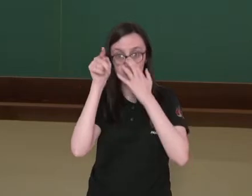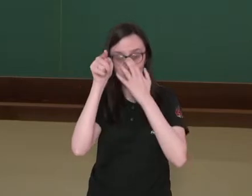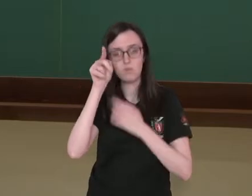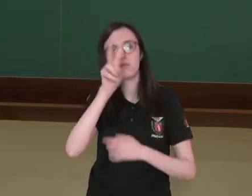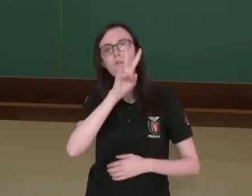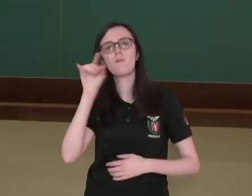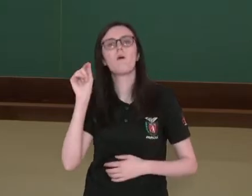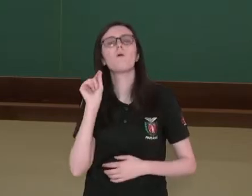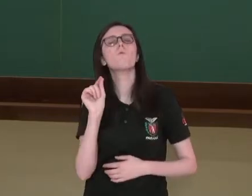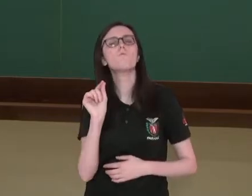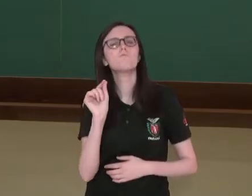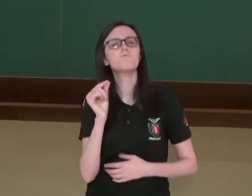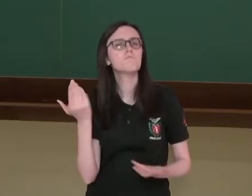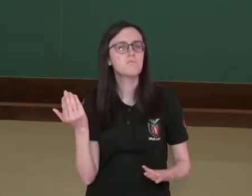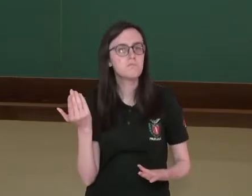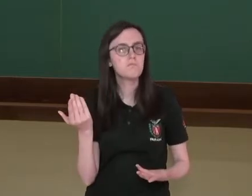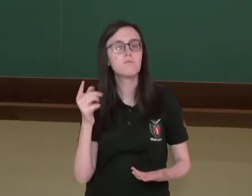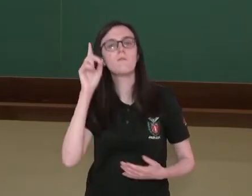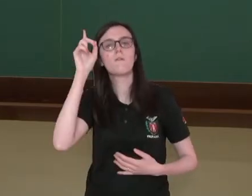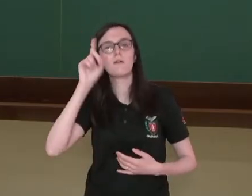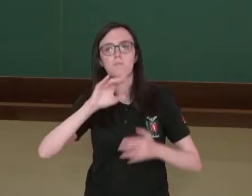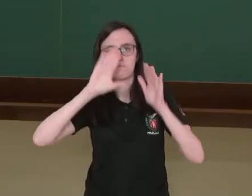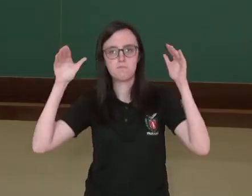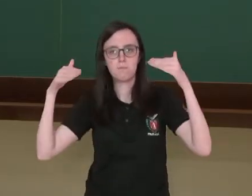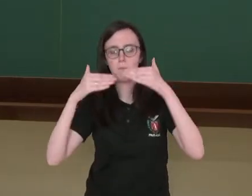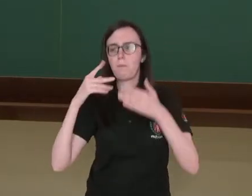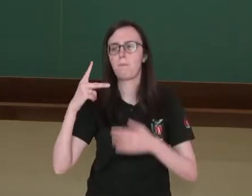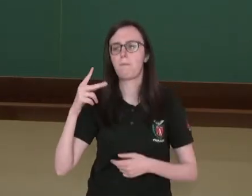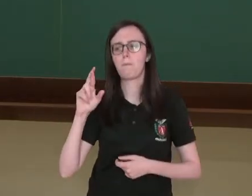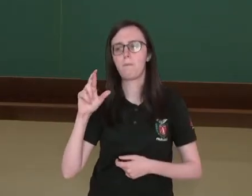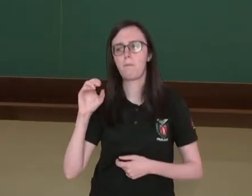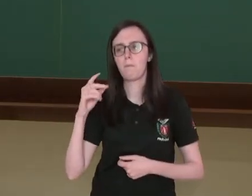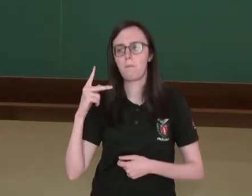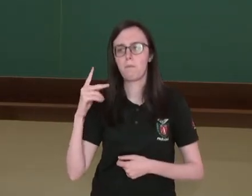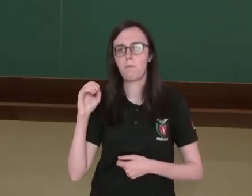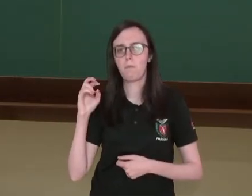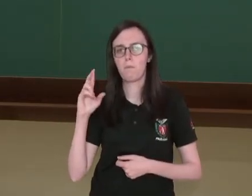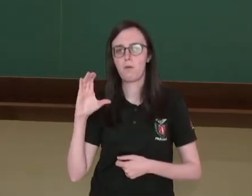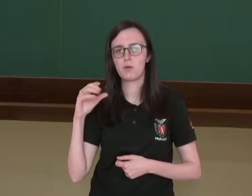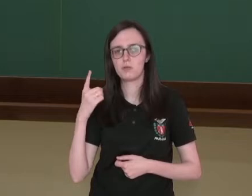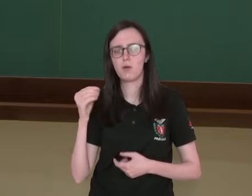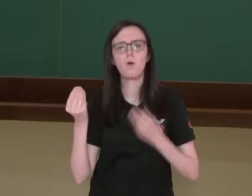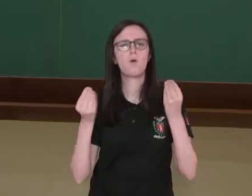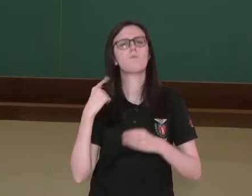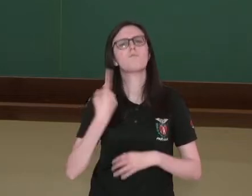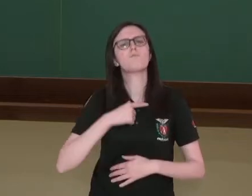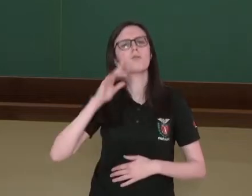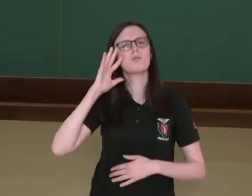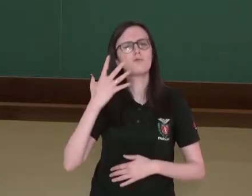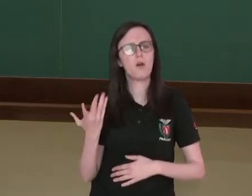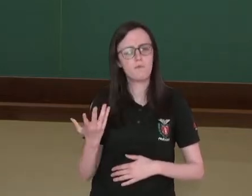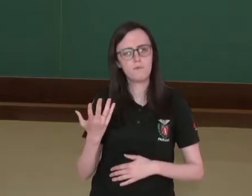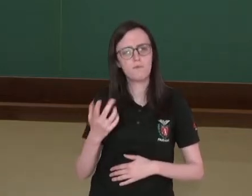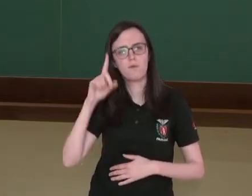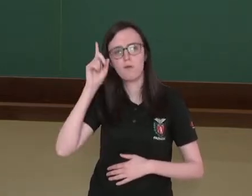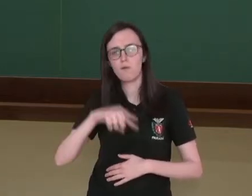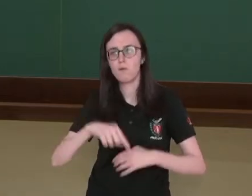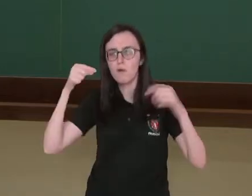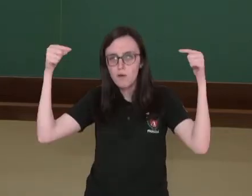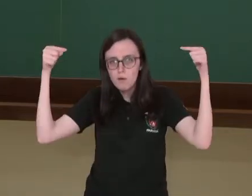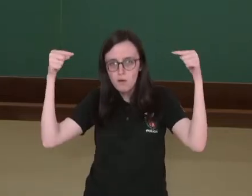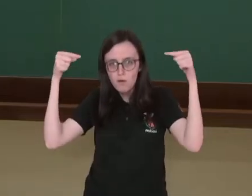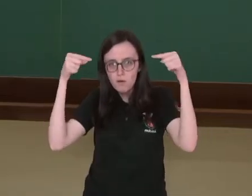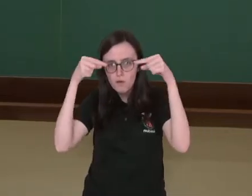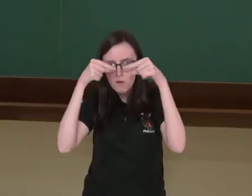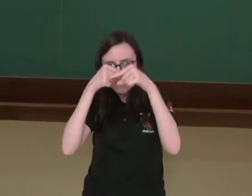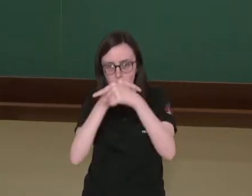vai formar o que a gente chama de uma proporção. E como é que a gente resolve uma proporção? Fazendo o produto dos